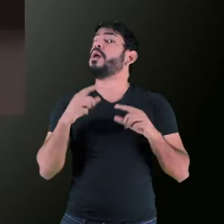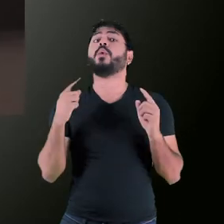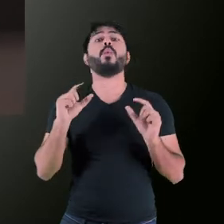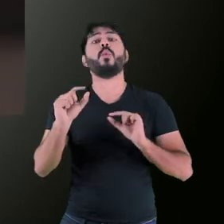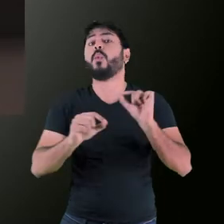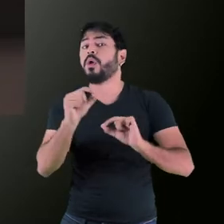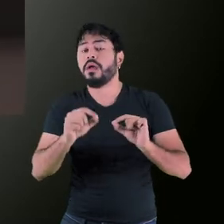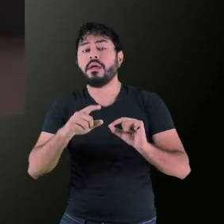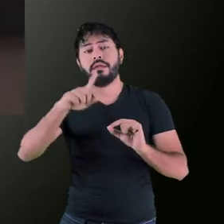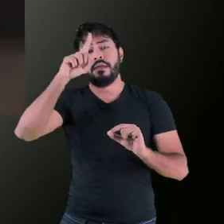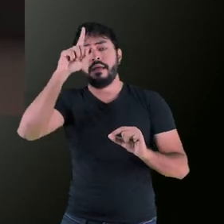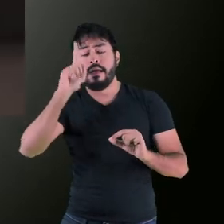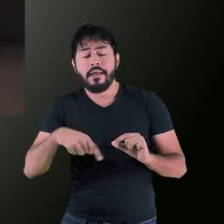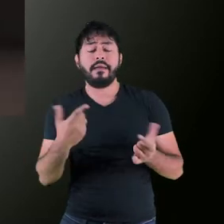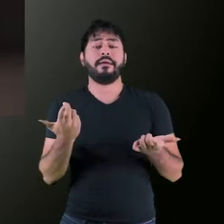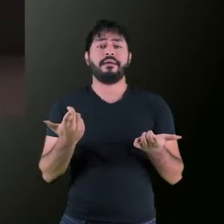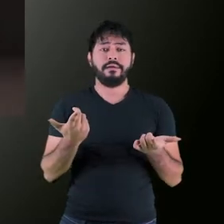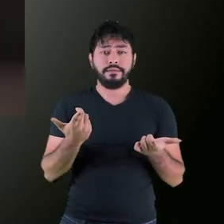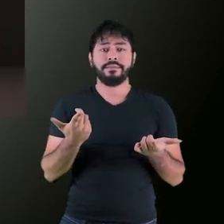morrerem